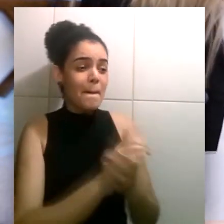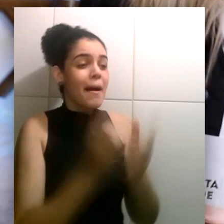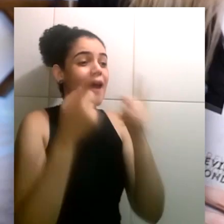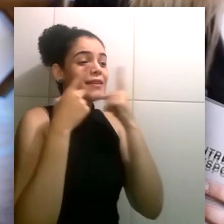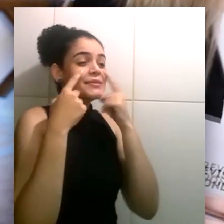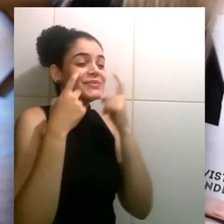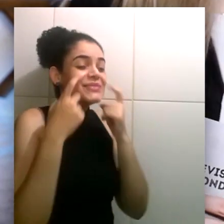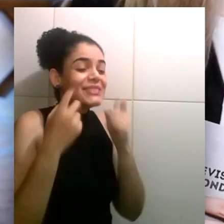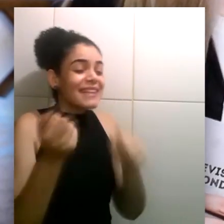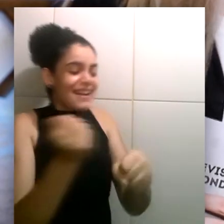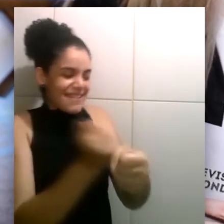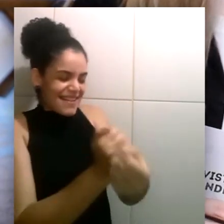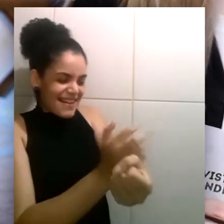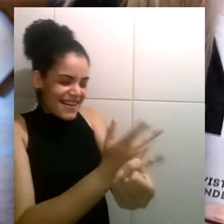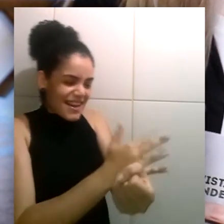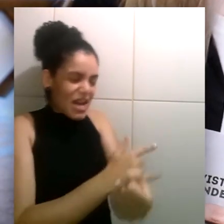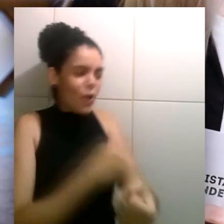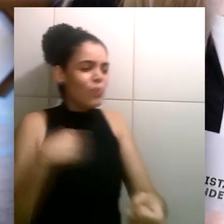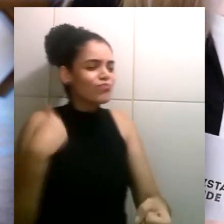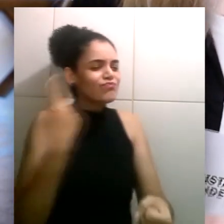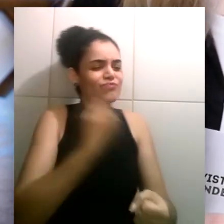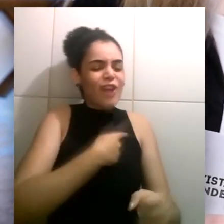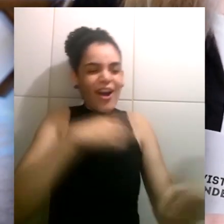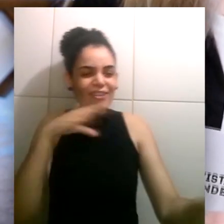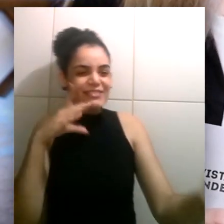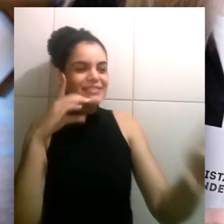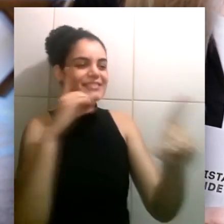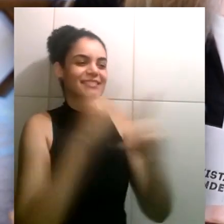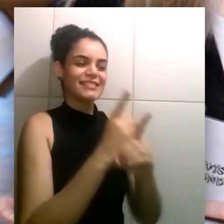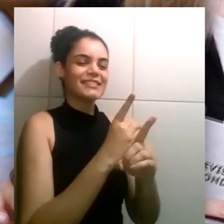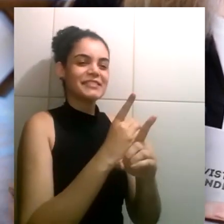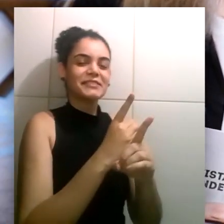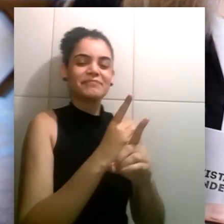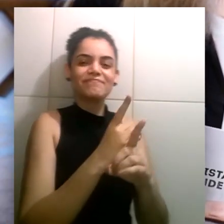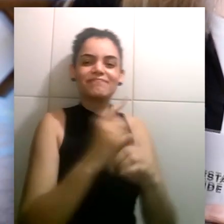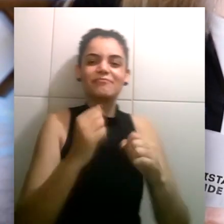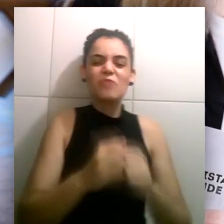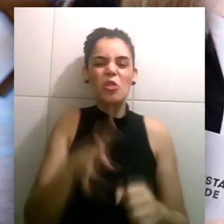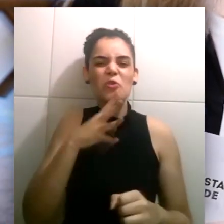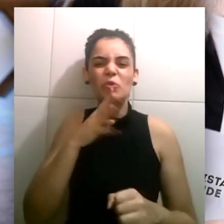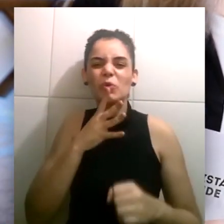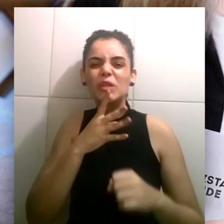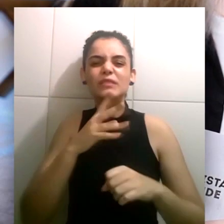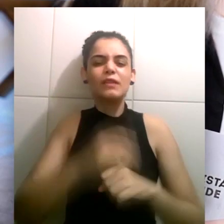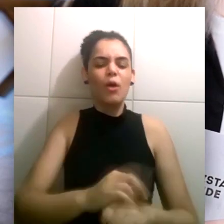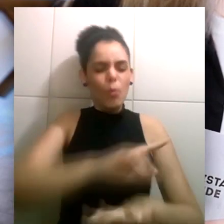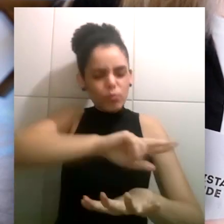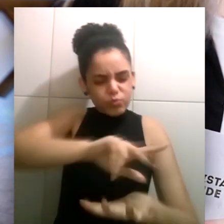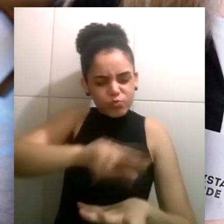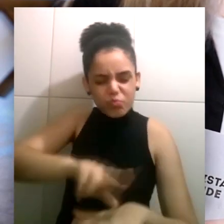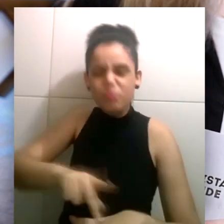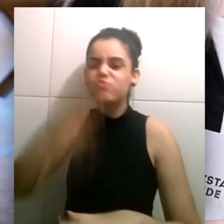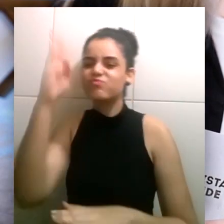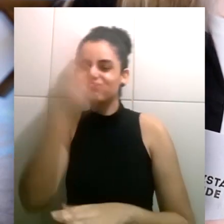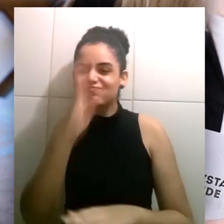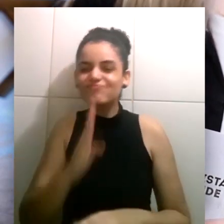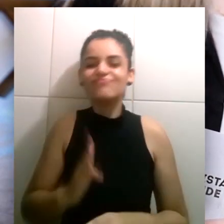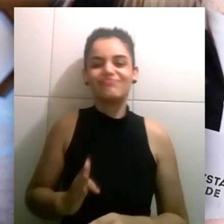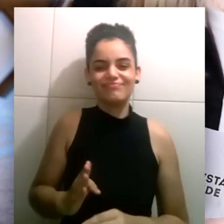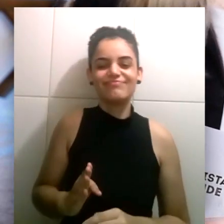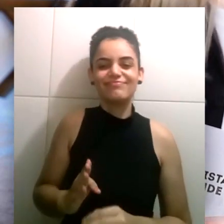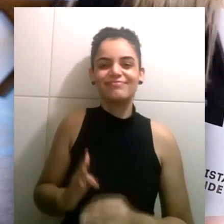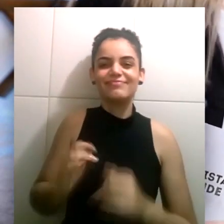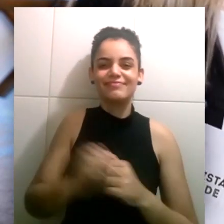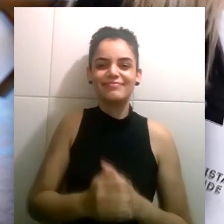tão emocionado, assim, eu também, a gente se encontrar. E ele falou, Raquel, hoje a gente conhece muitos brasileiros, mas vocês foram os